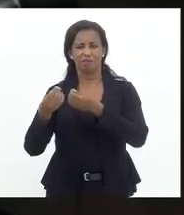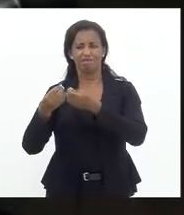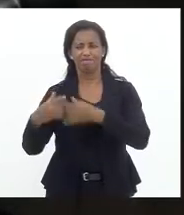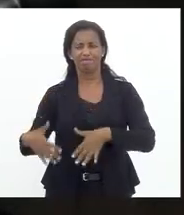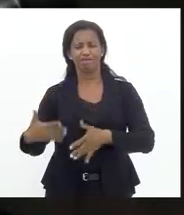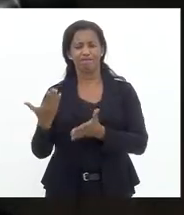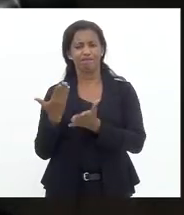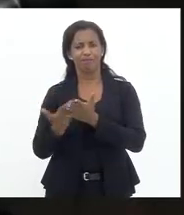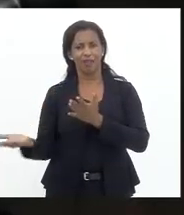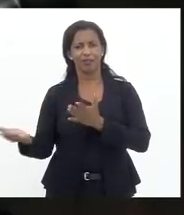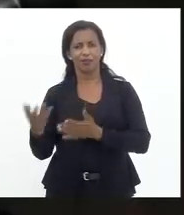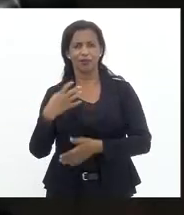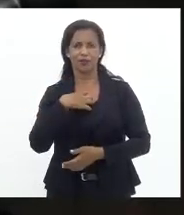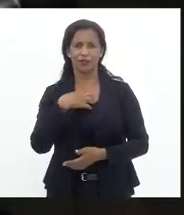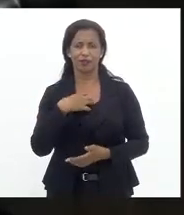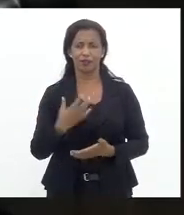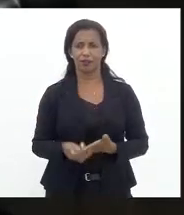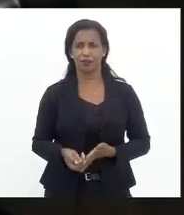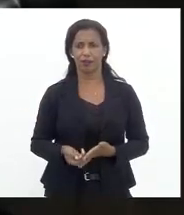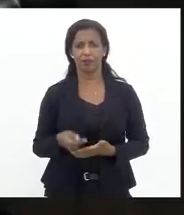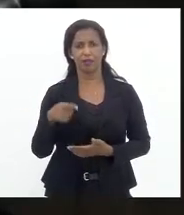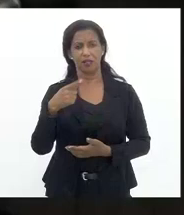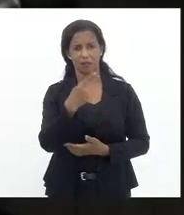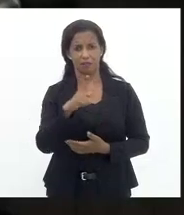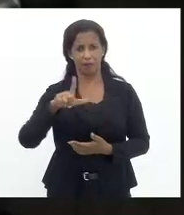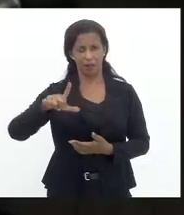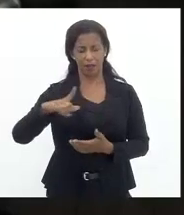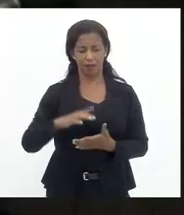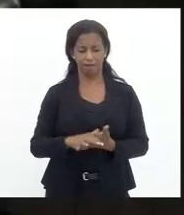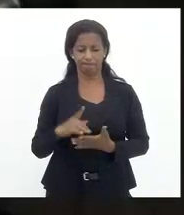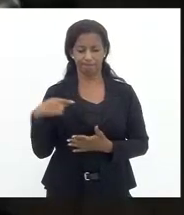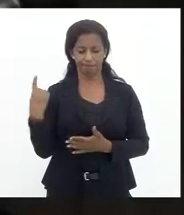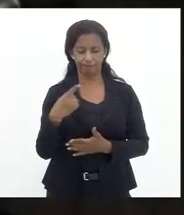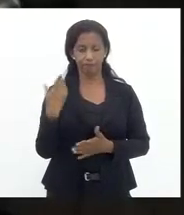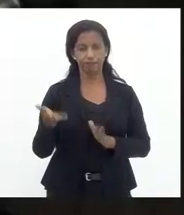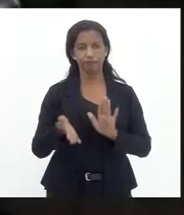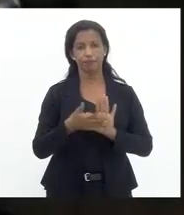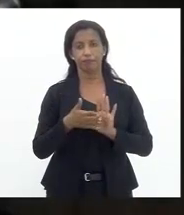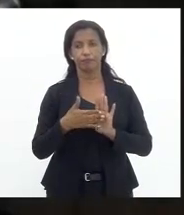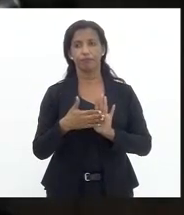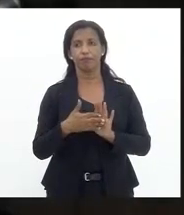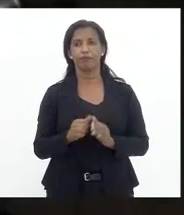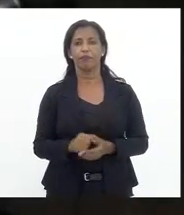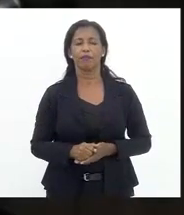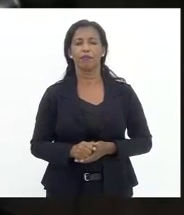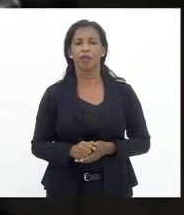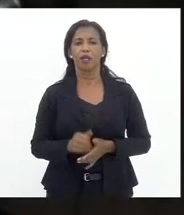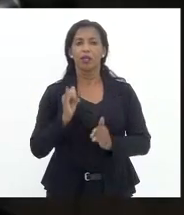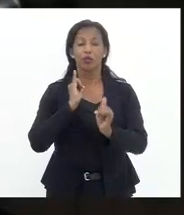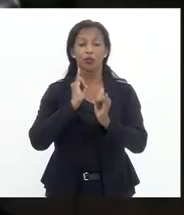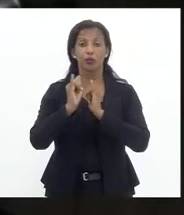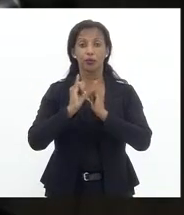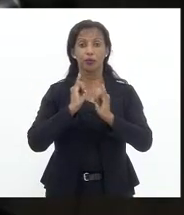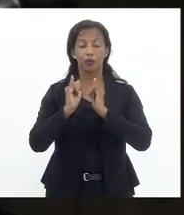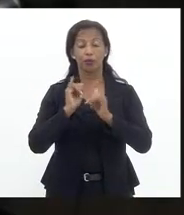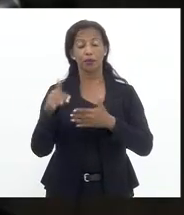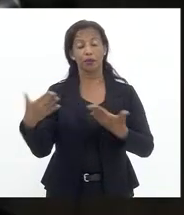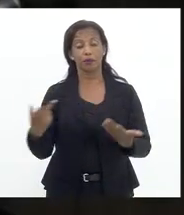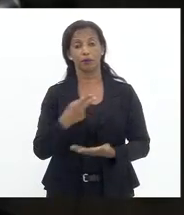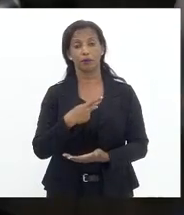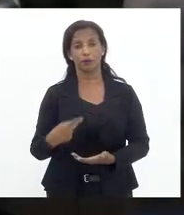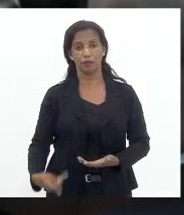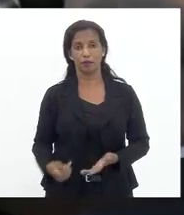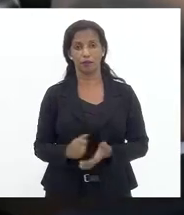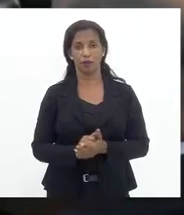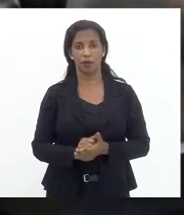o sentido, né? Esse projeto nós propusemos em cima de dados, senhor presidente.